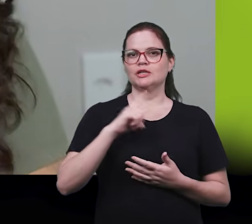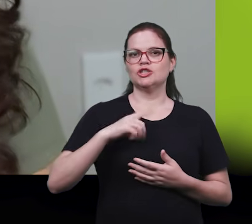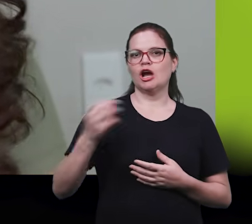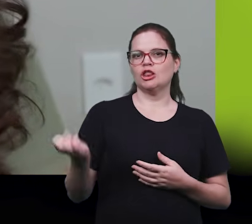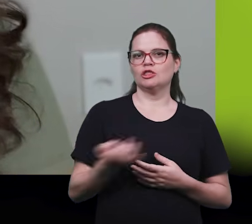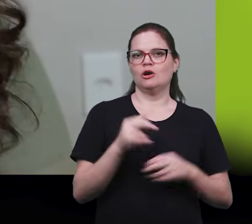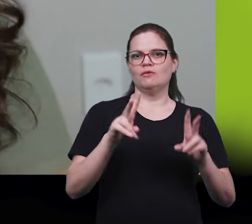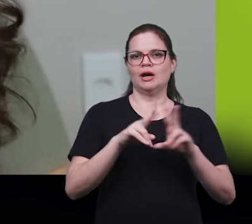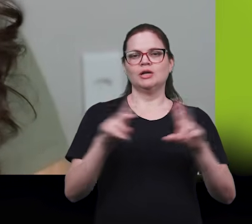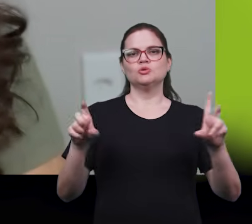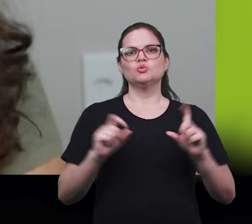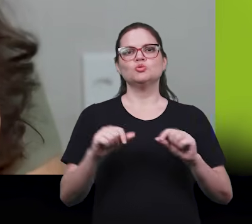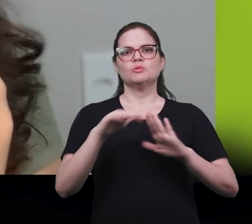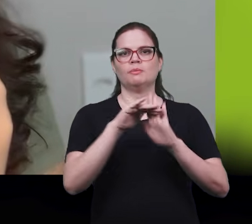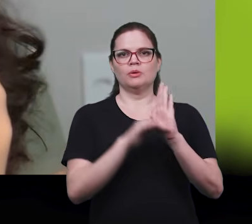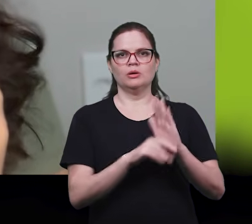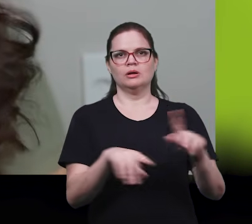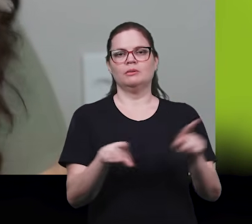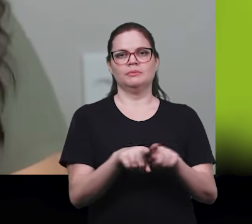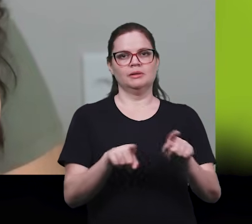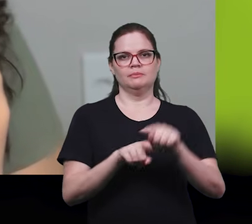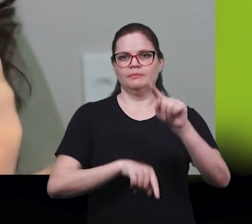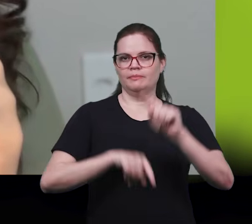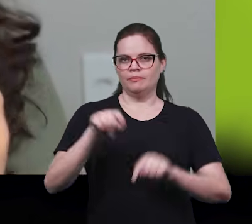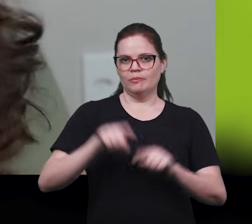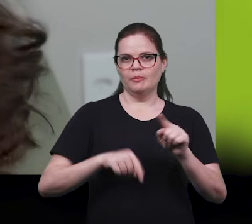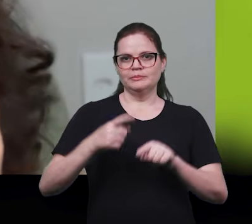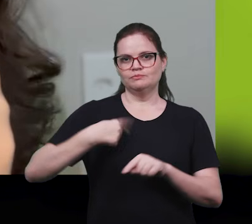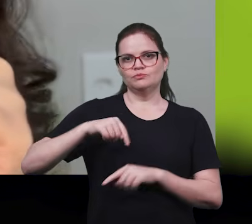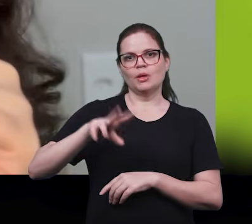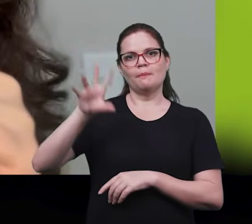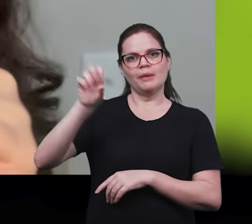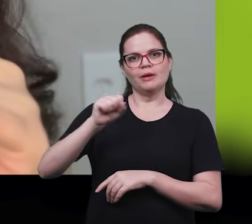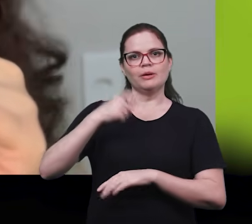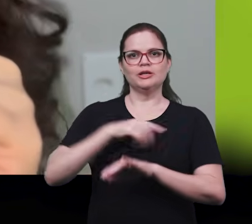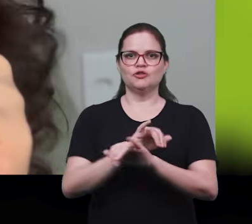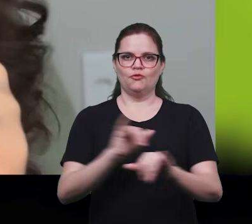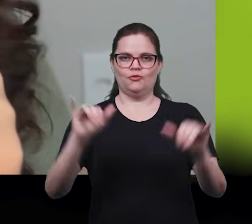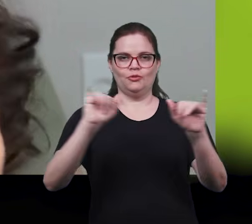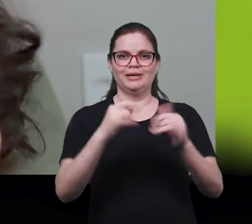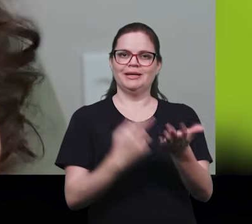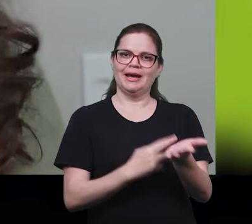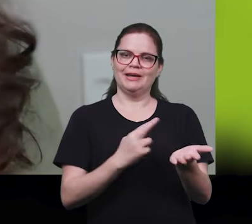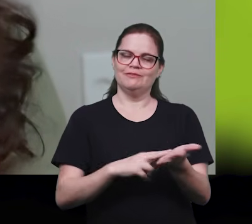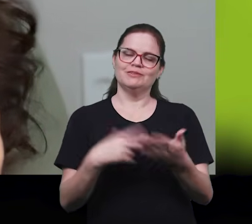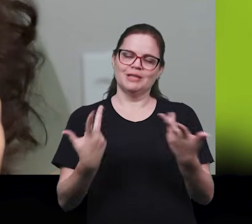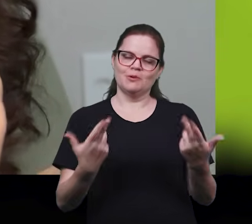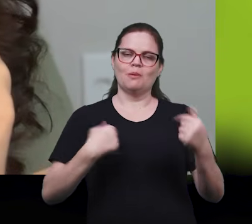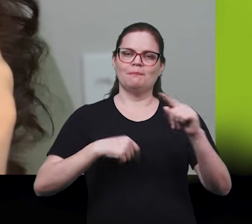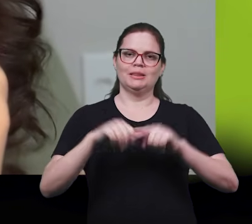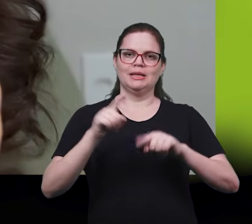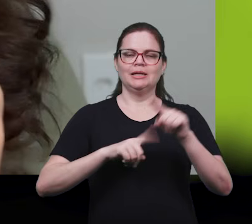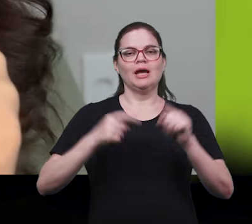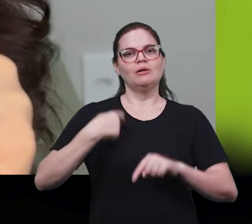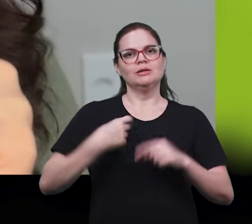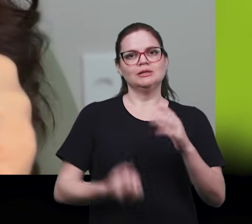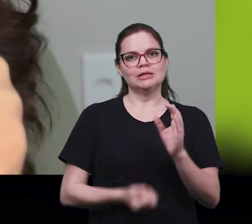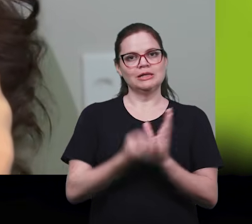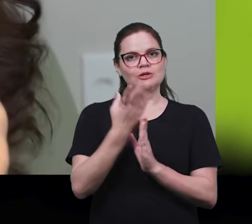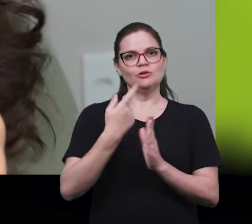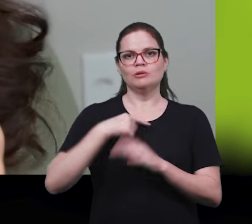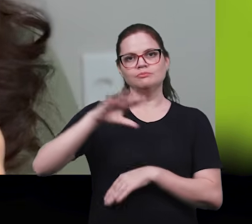atualização aí de programas, de recursos, nós acabamos divulgando e as revistinhas foi um desses recursos, que